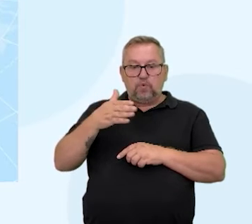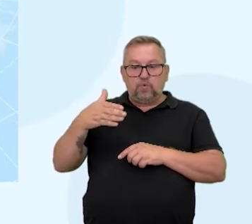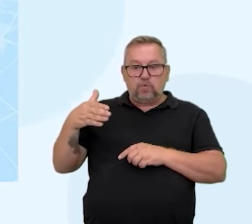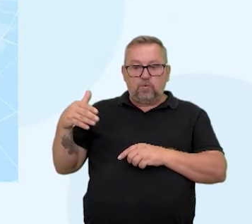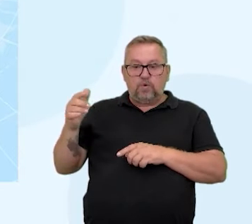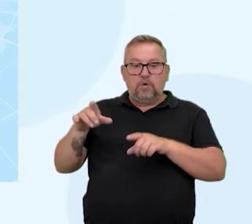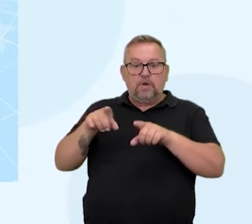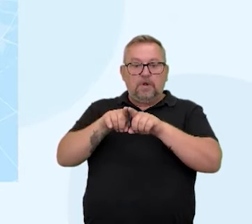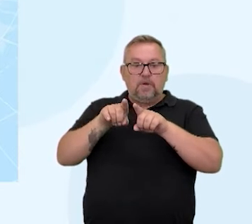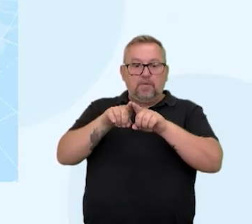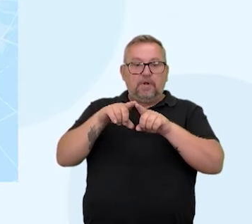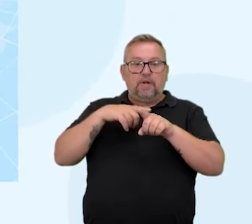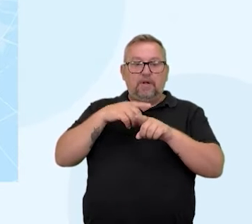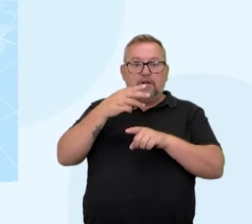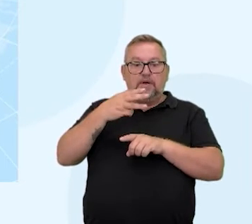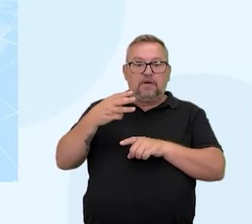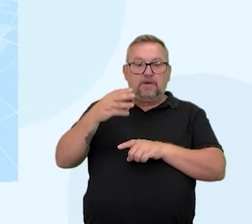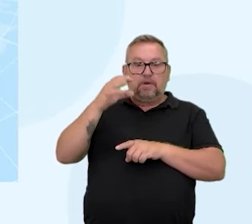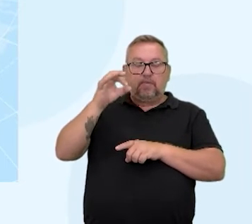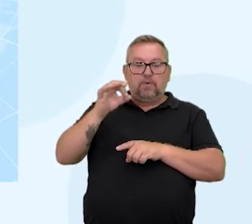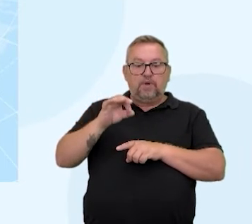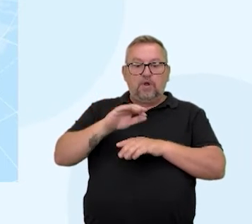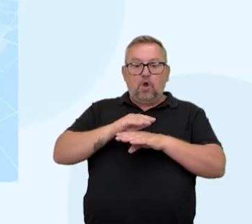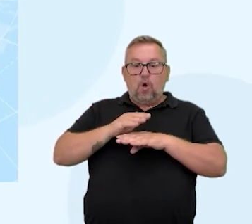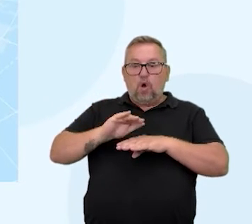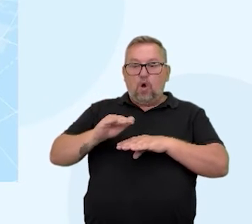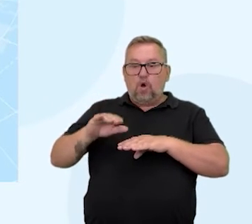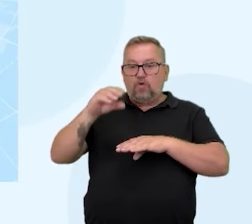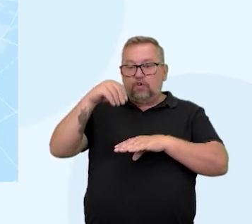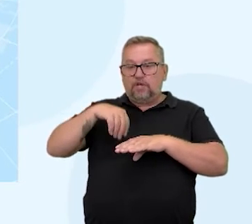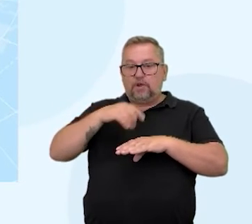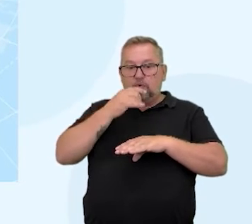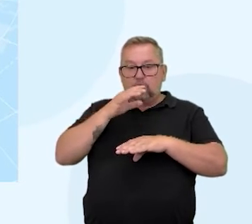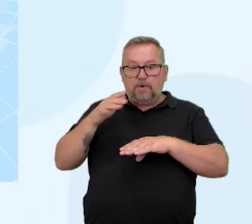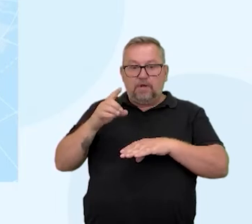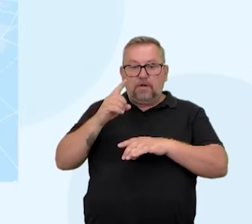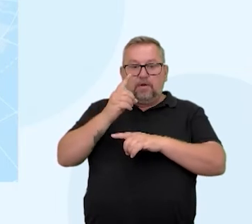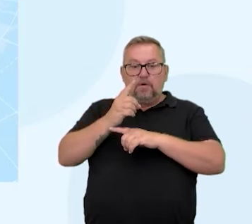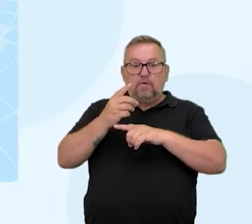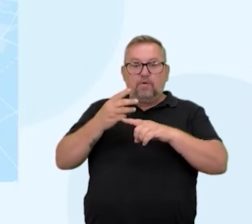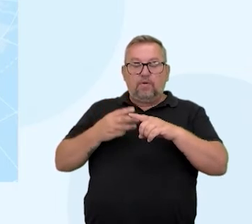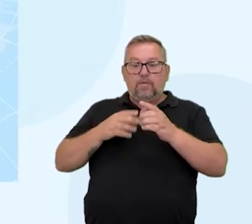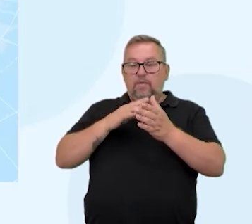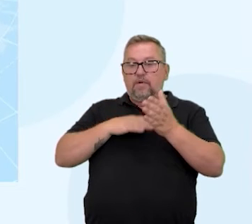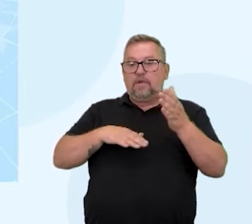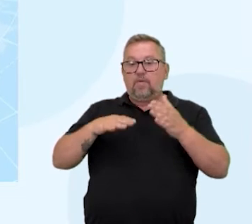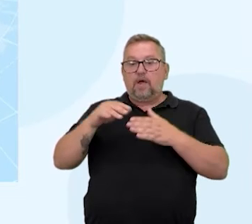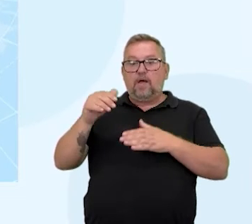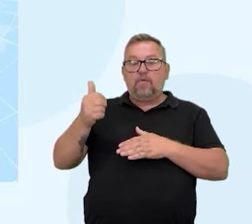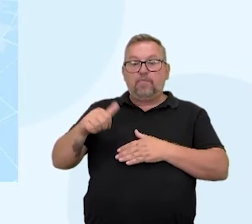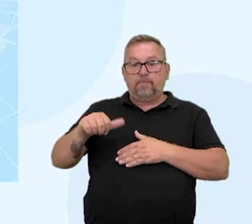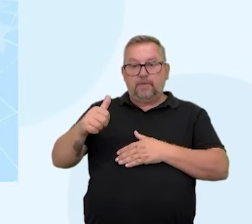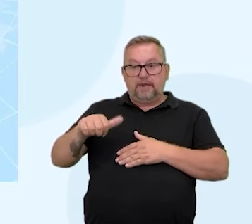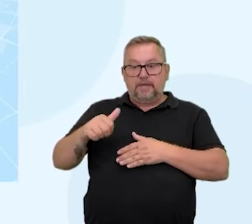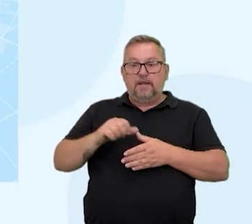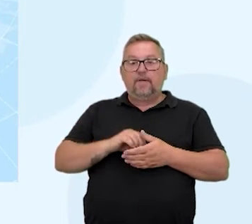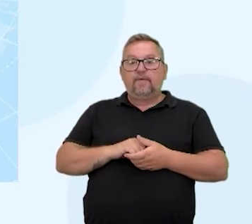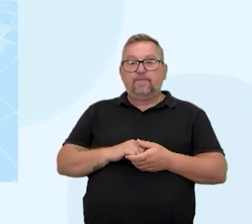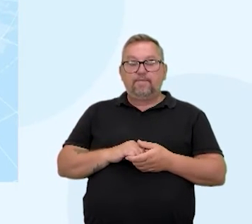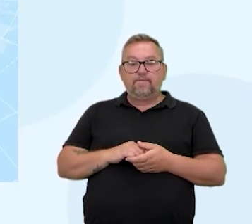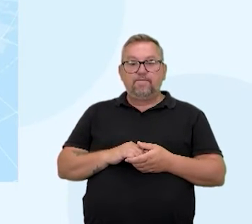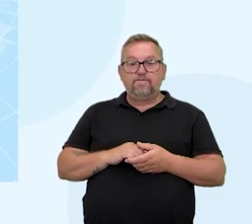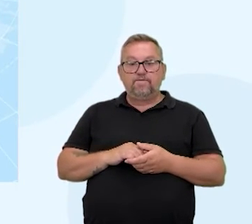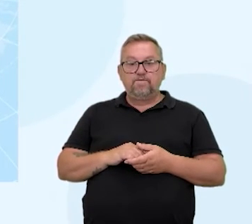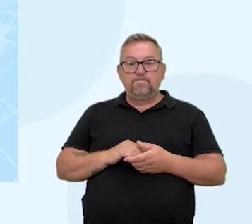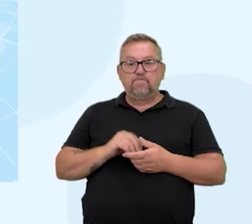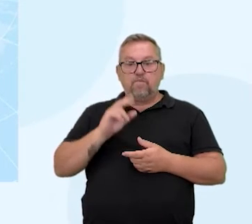quase 33% dos corais e mais de 1/3 de todos os mamíferos estão ameaçados. E